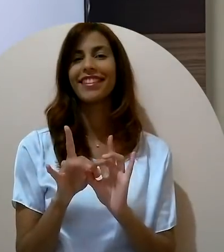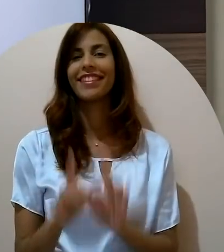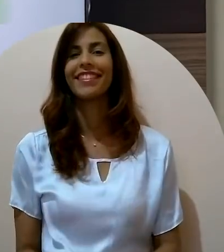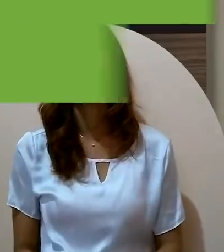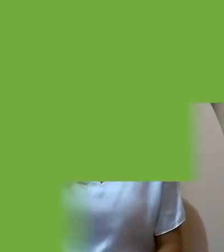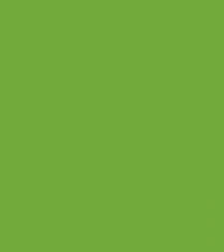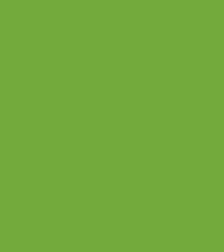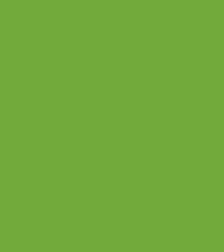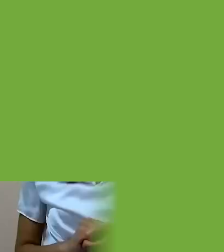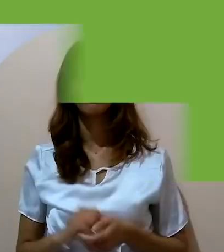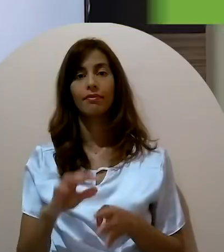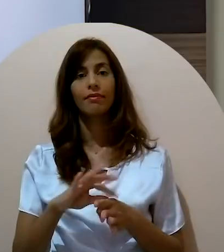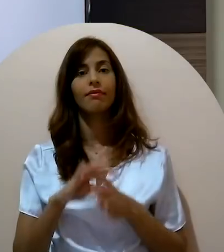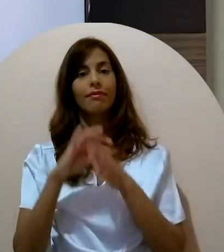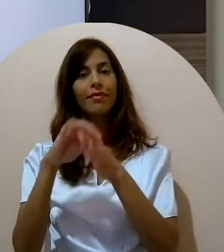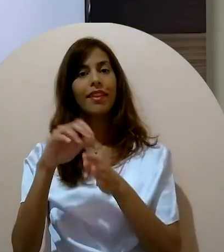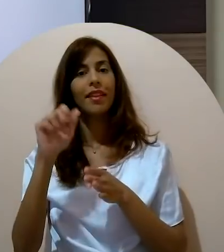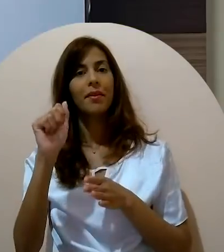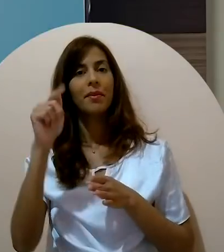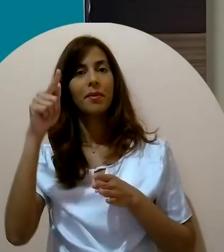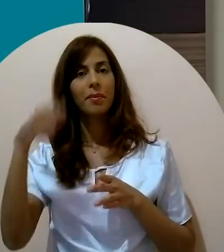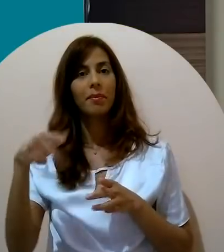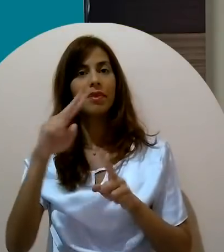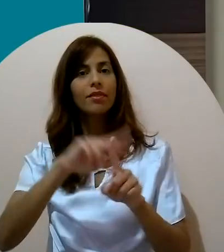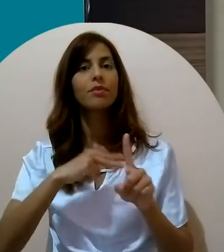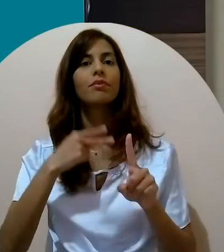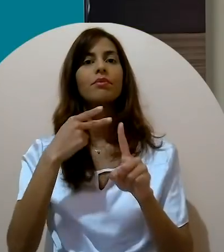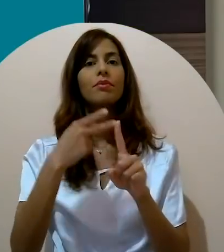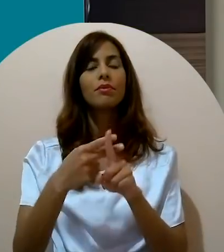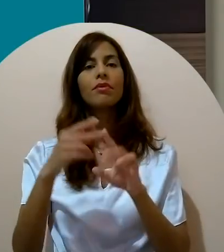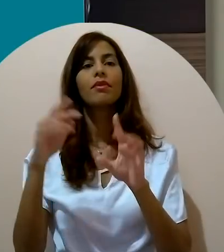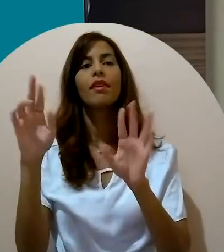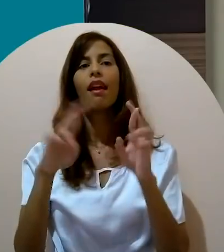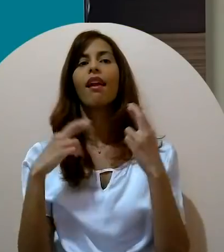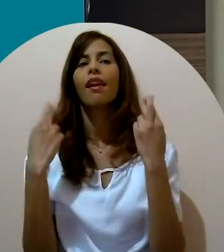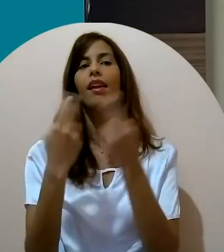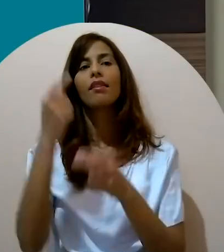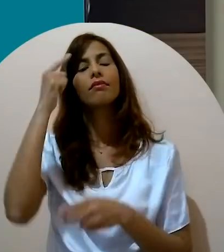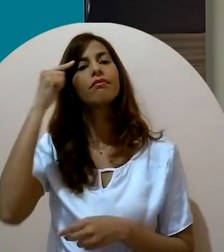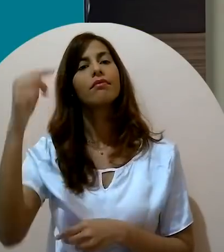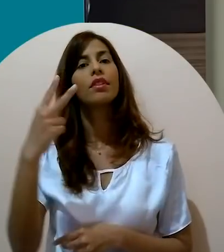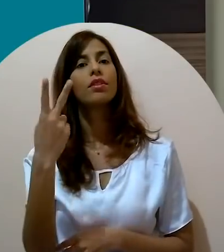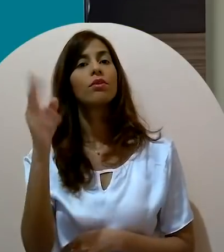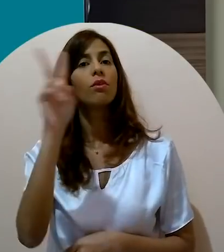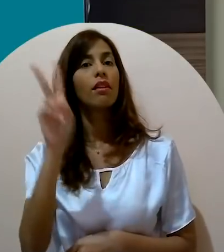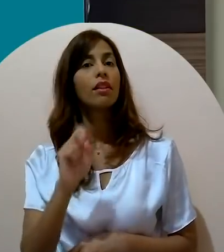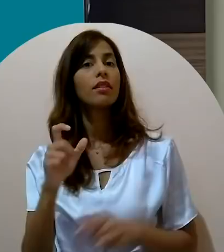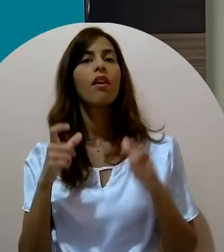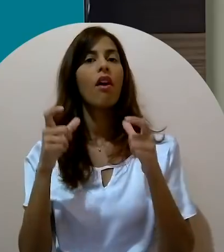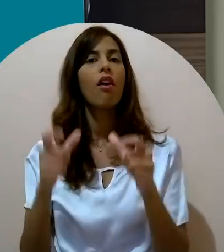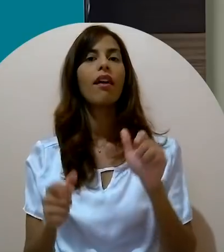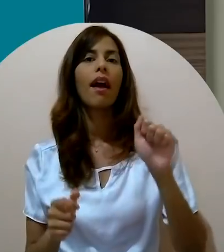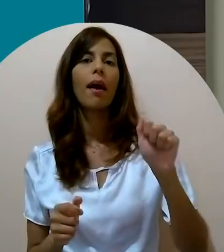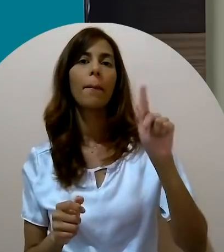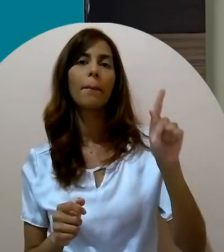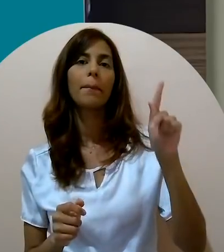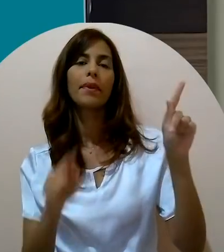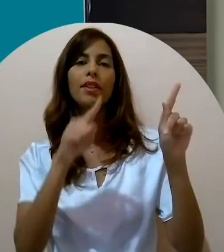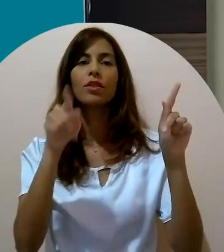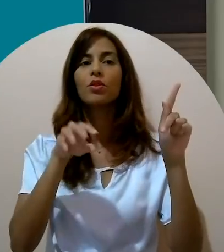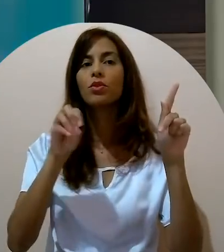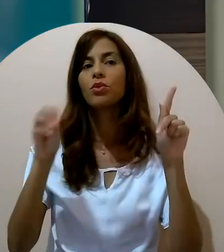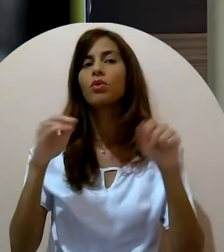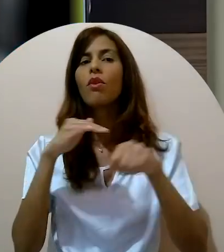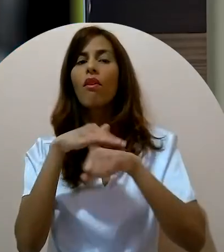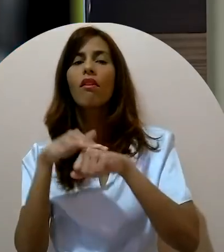conectado. Os líderes de pequenos grupos multiplicadores vêm se reunindo duas vezes por semana via Zoom